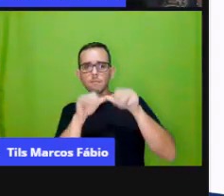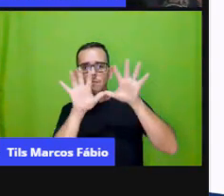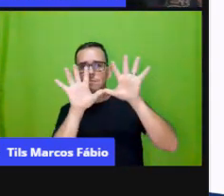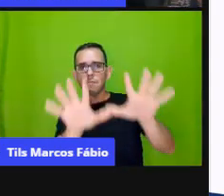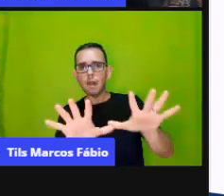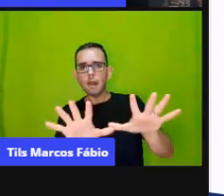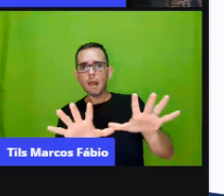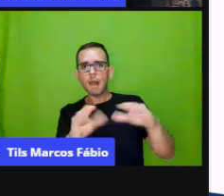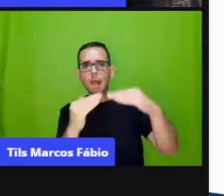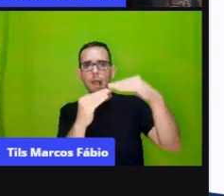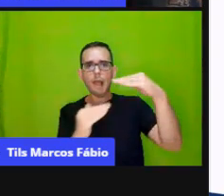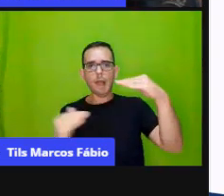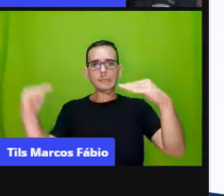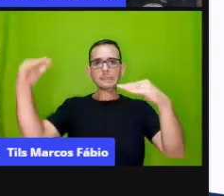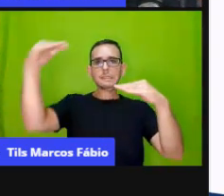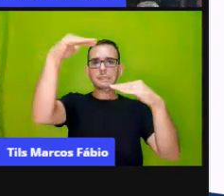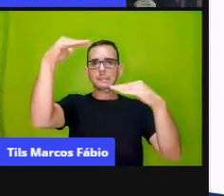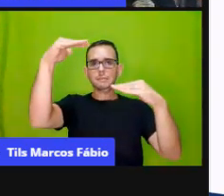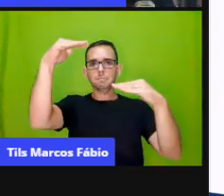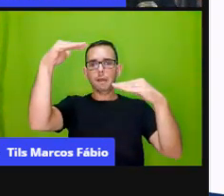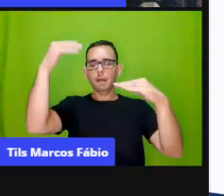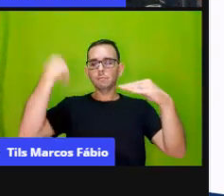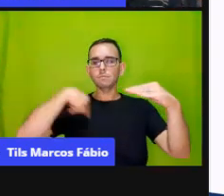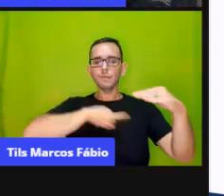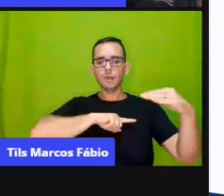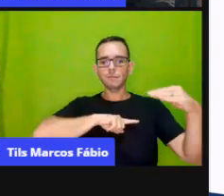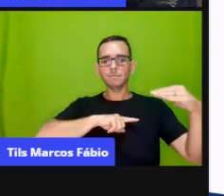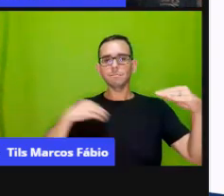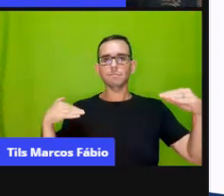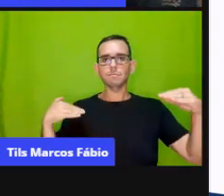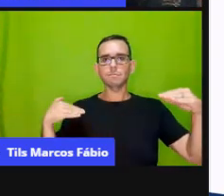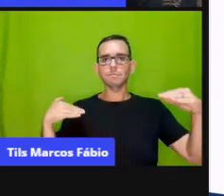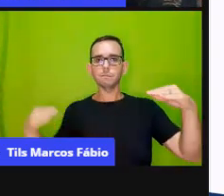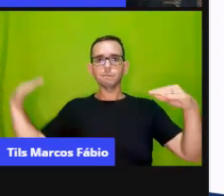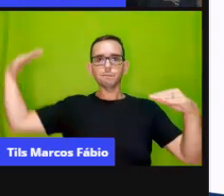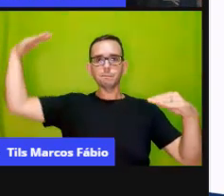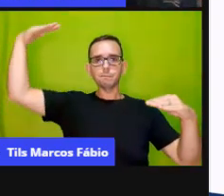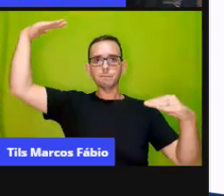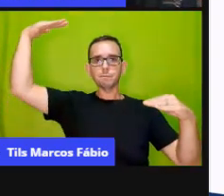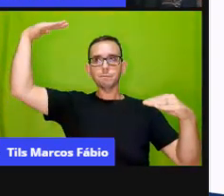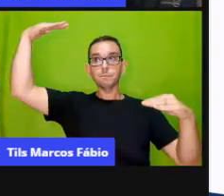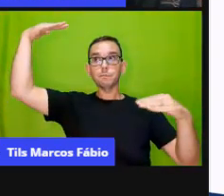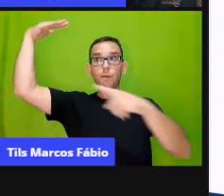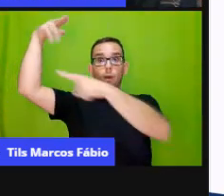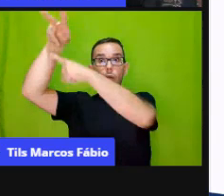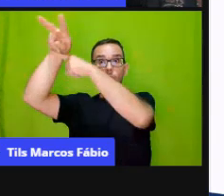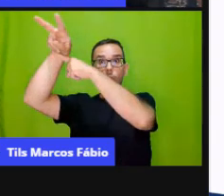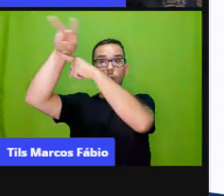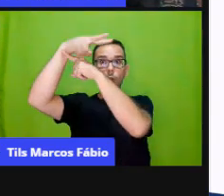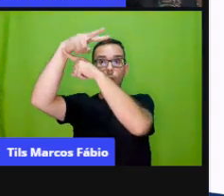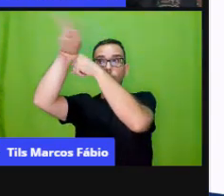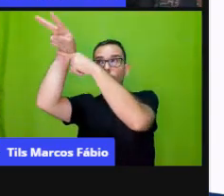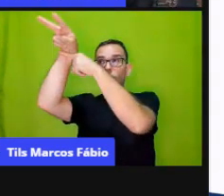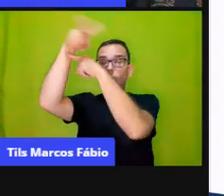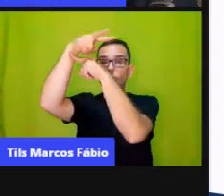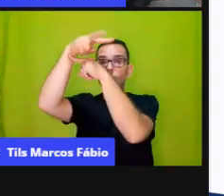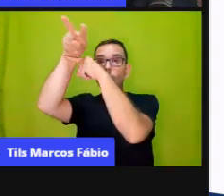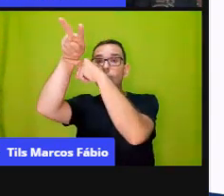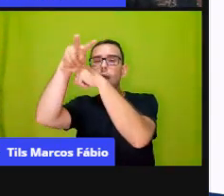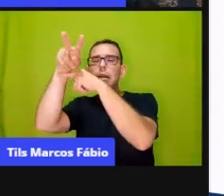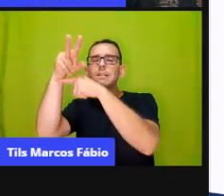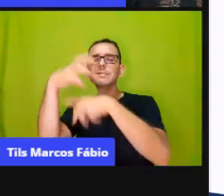acima da nossa cabeça, porque além deles poderem observar o ambiente, eles também se sentem